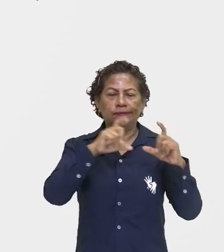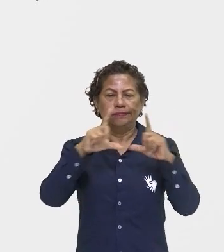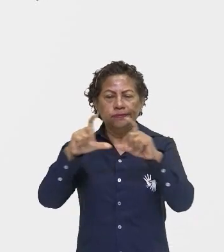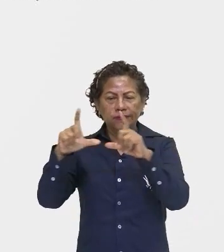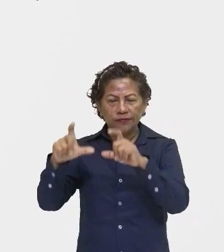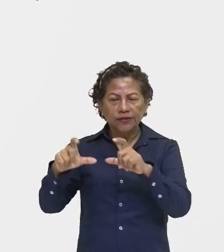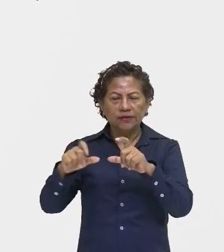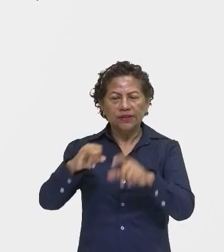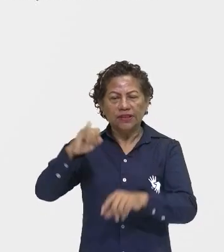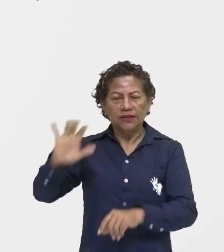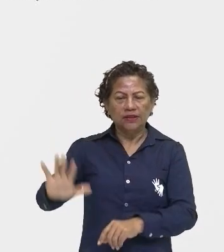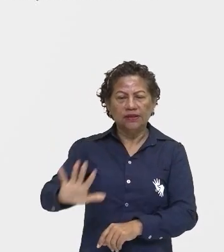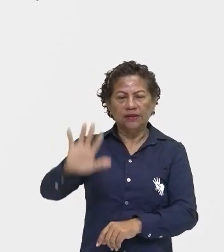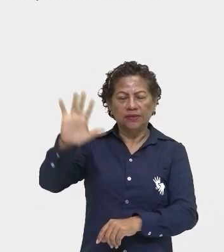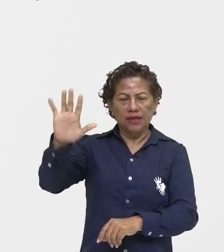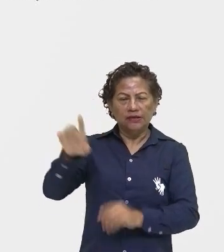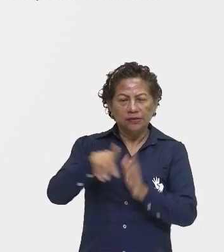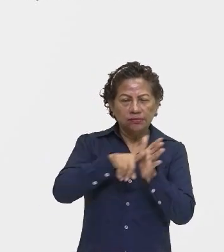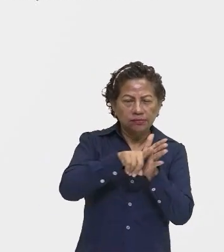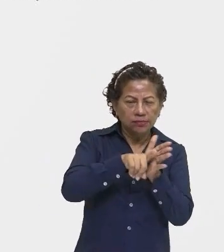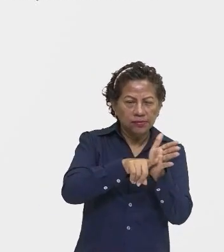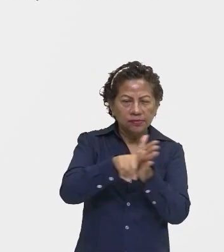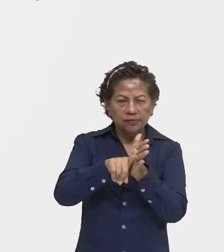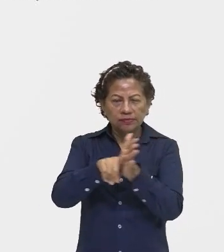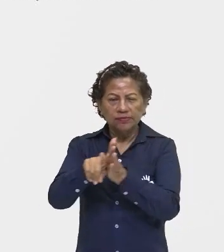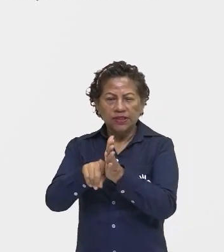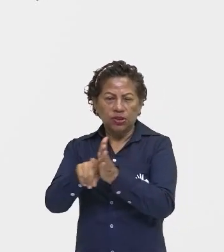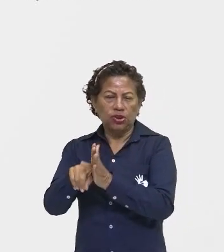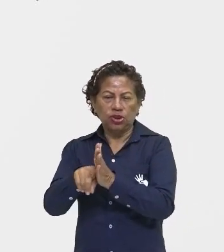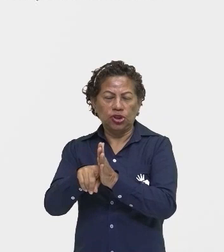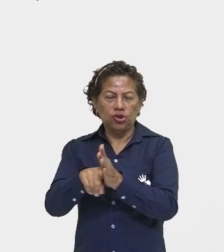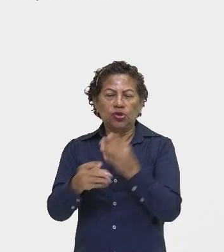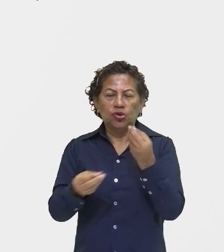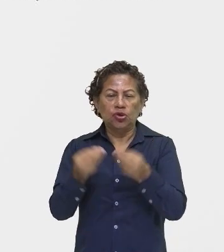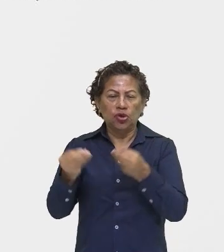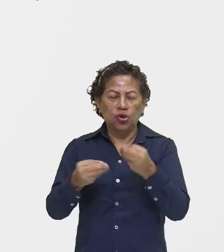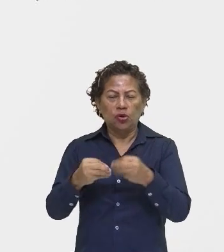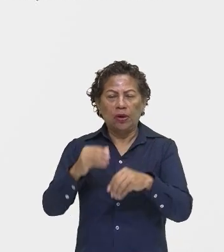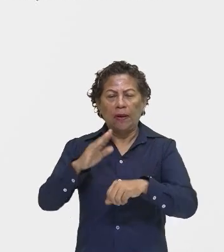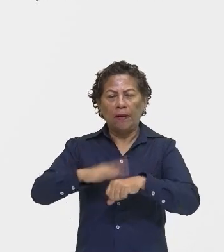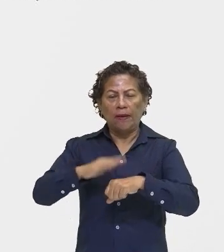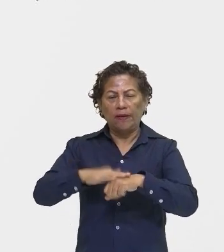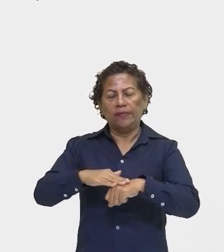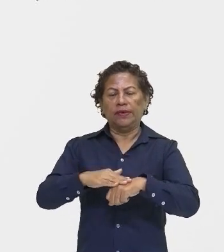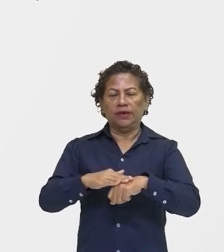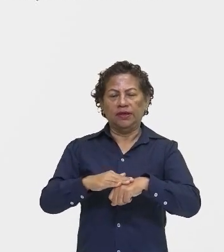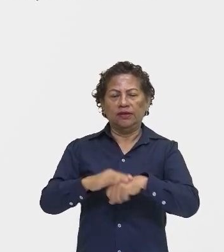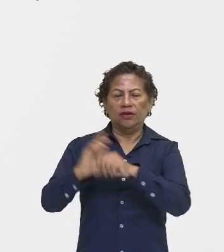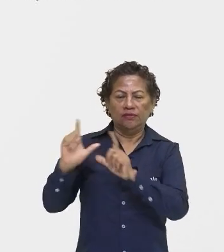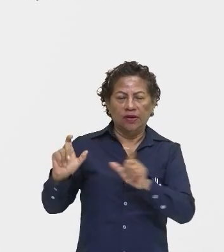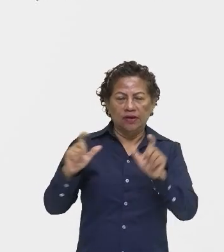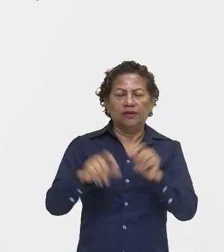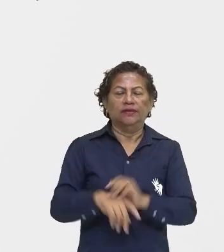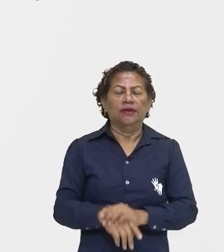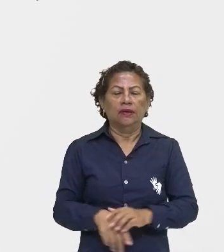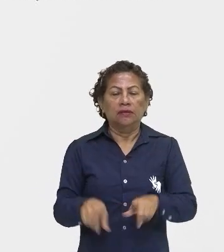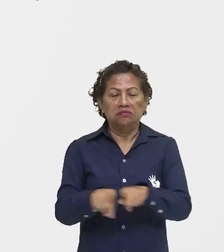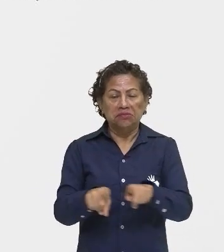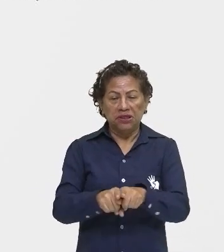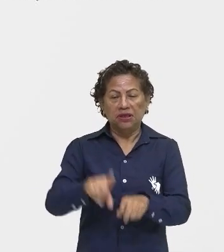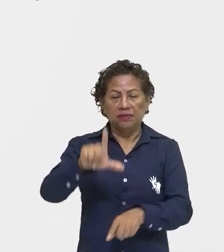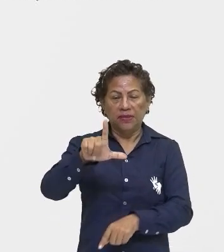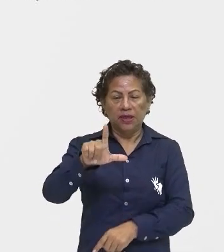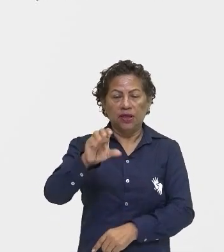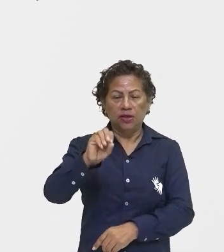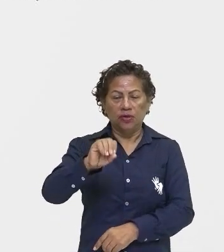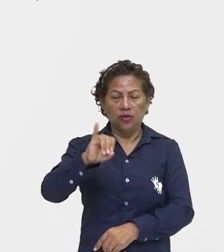arranjassem melhorias. Louis-Jacques Mandé Daguerre nasceu em Corneilles-en-Paris, também na